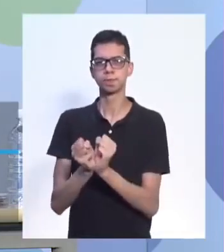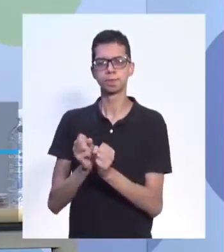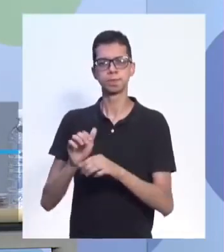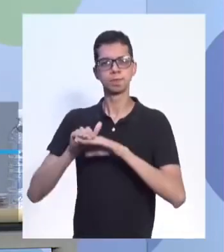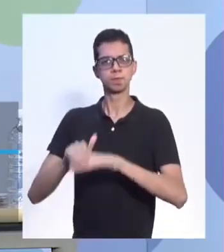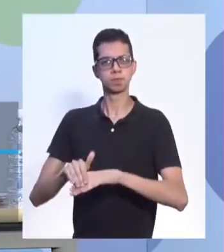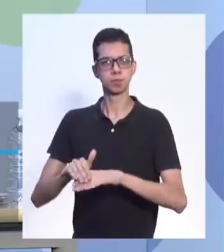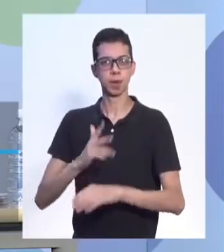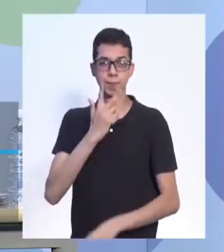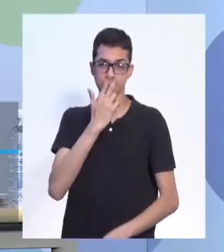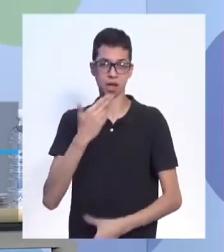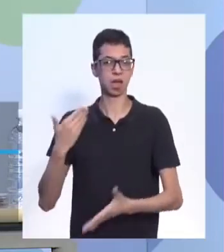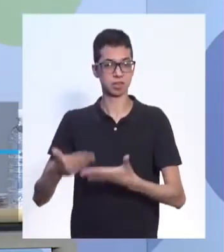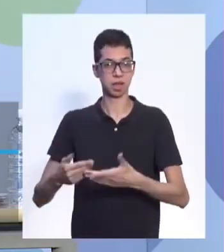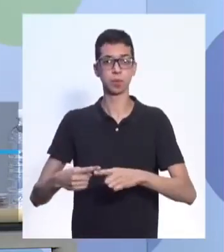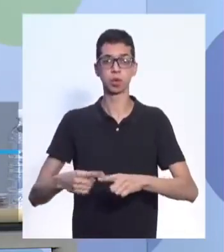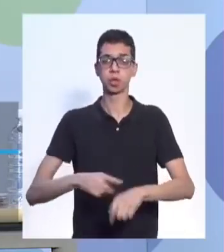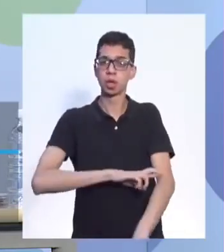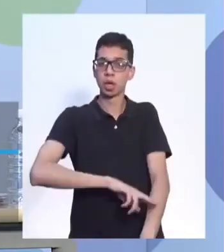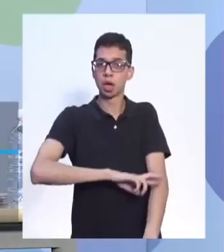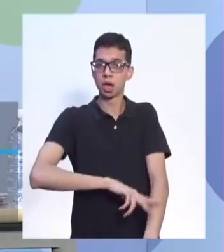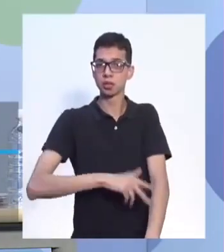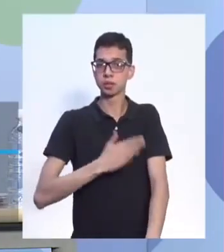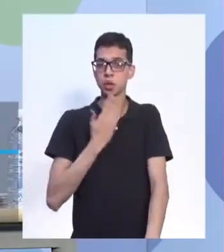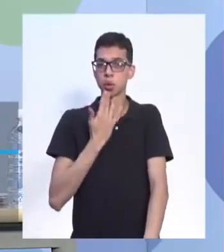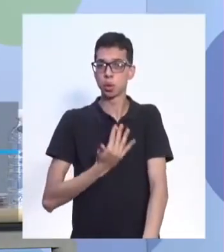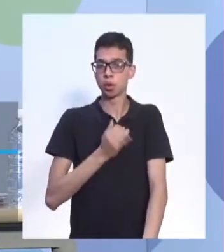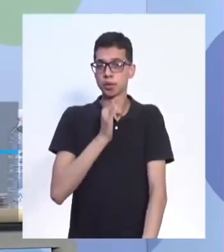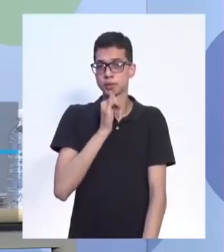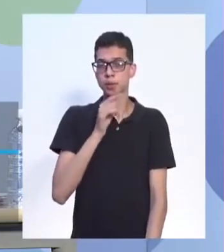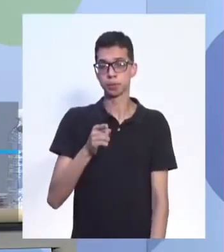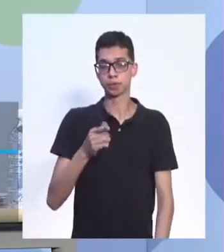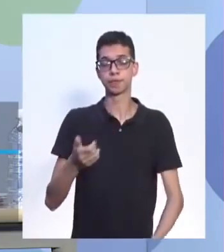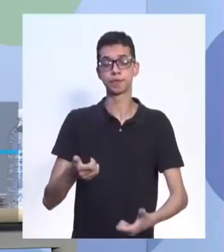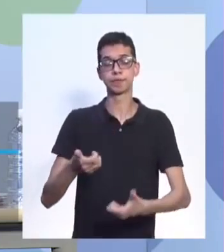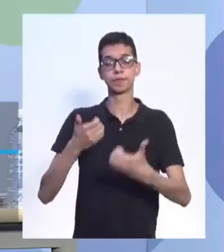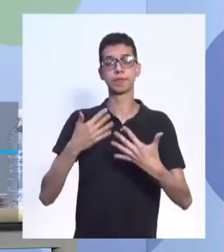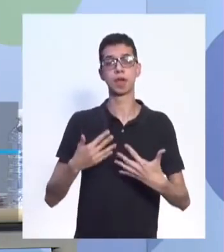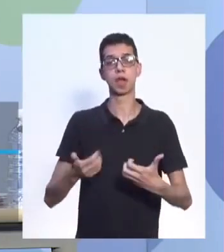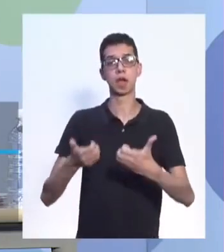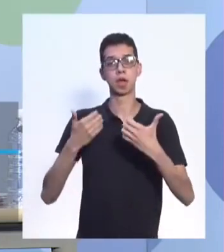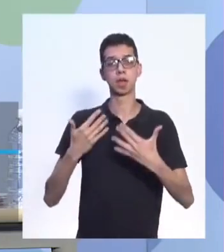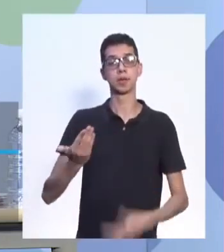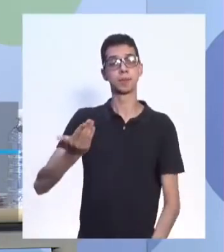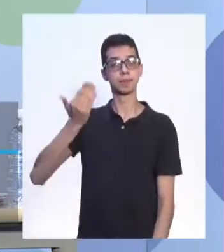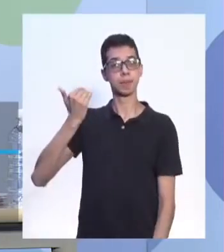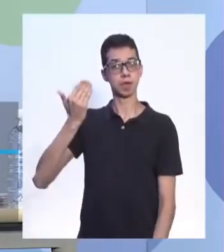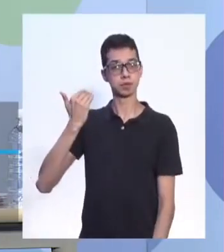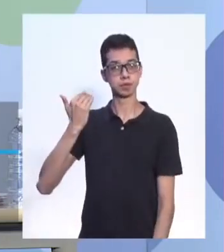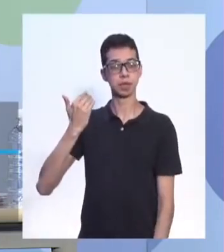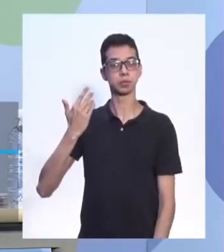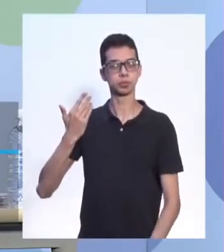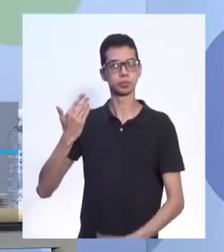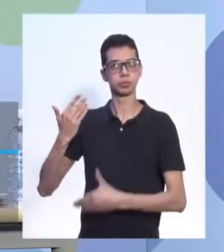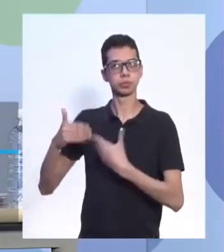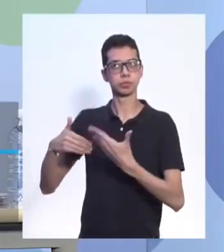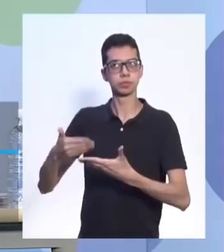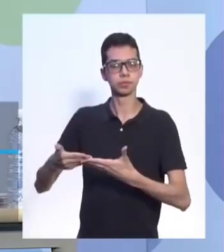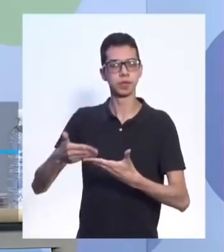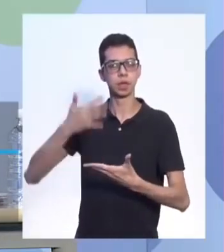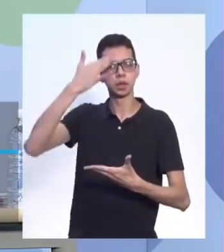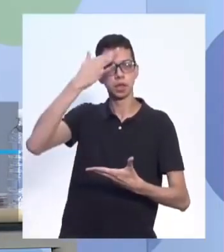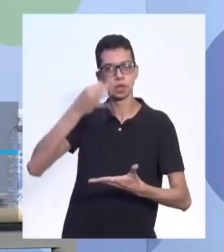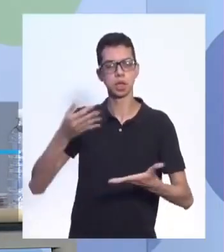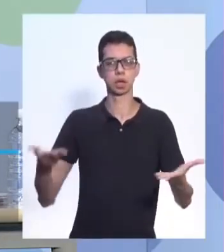entender o momento presente. Então, me fale do passado para a gente entender o momento presente. Quando a Fabi ela traz